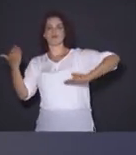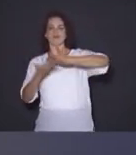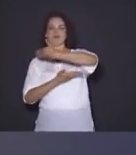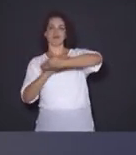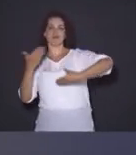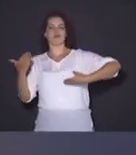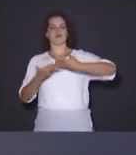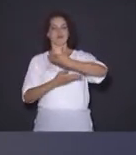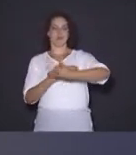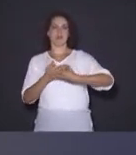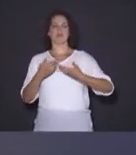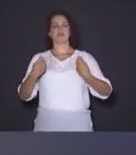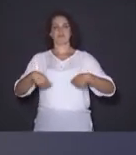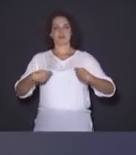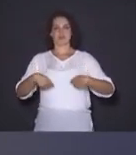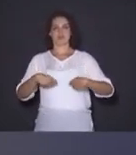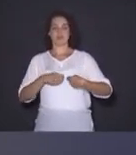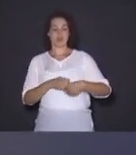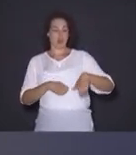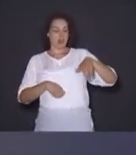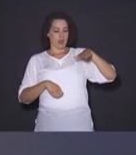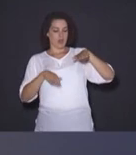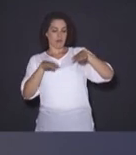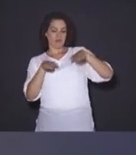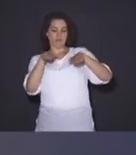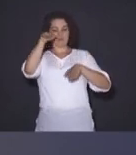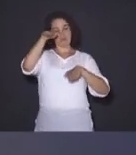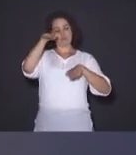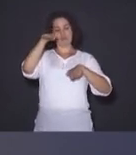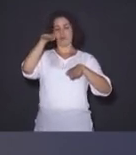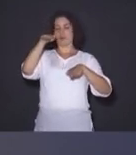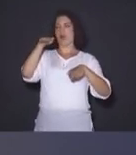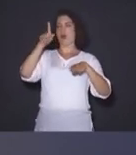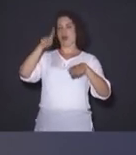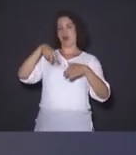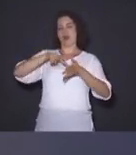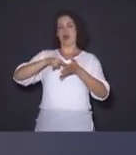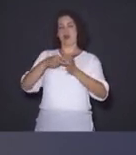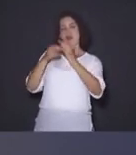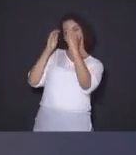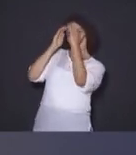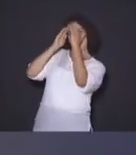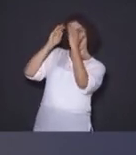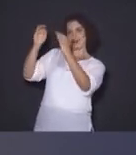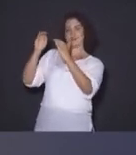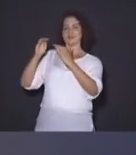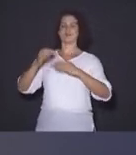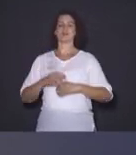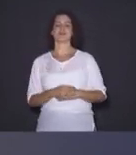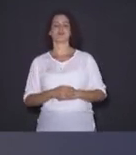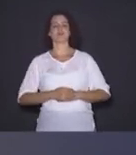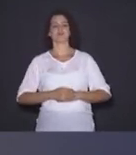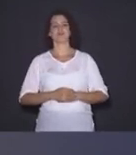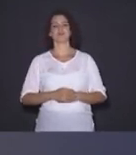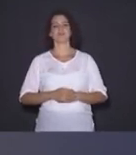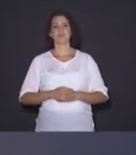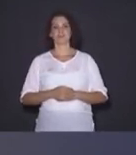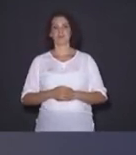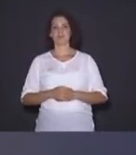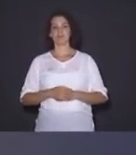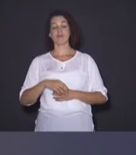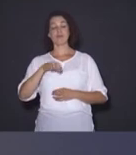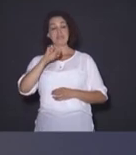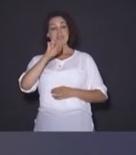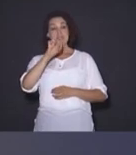estela na mesma posição e na mesma altura um recebendo outro se é que ele não estivesse em cima de um púlpito mais